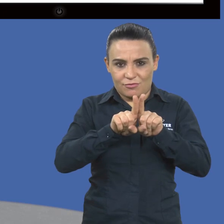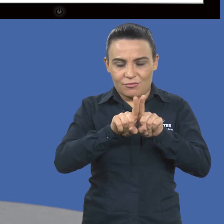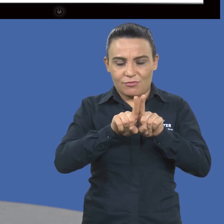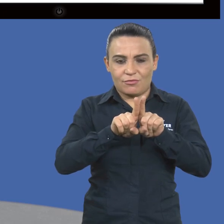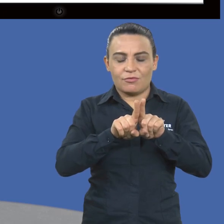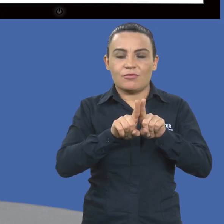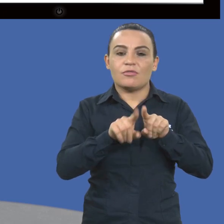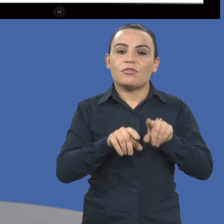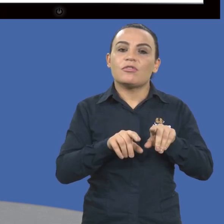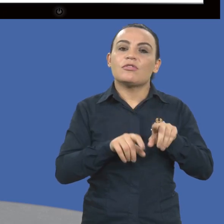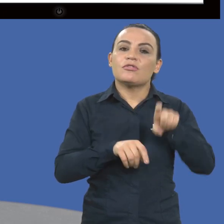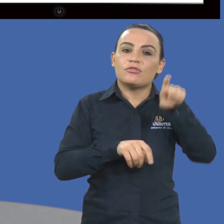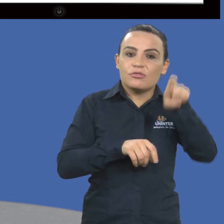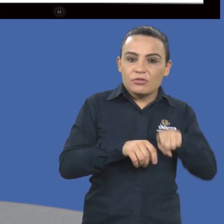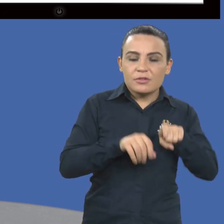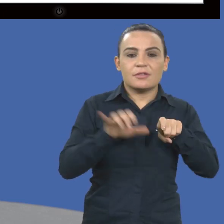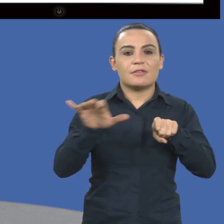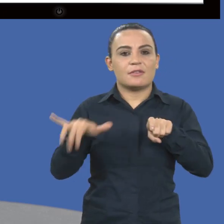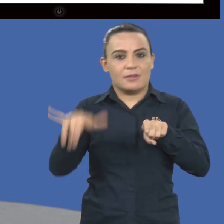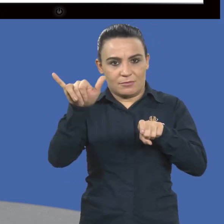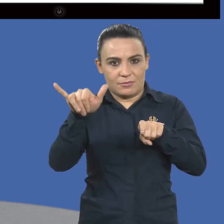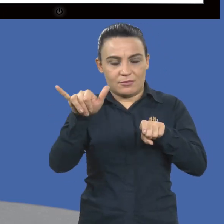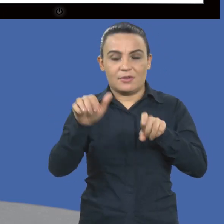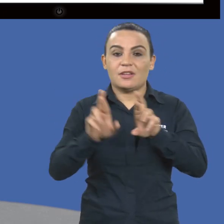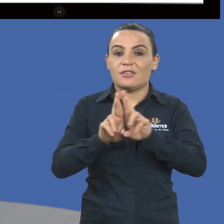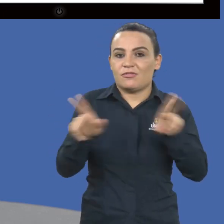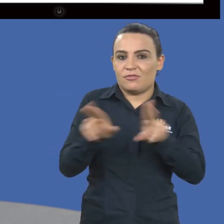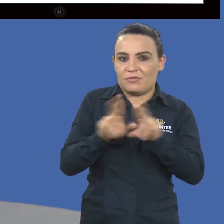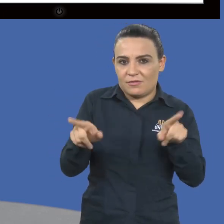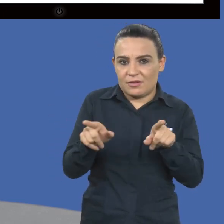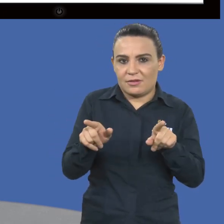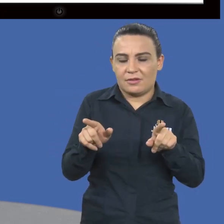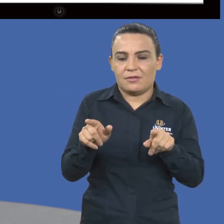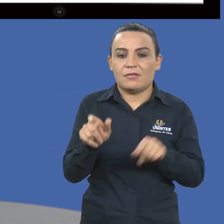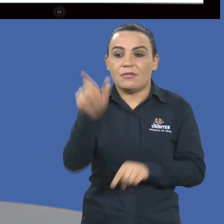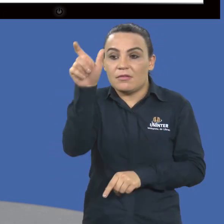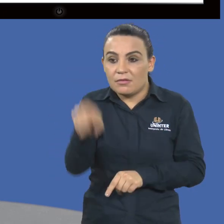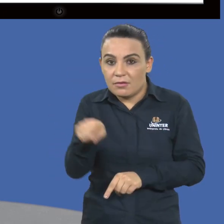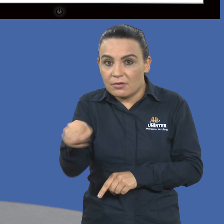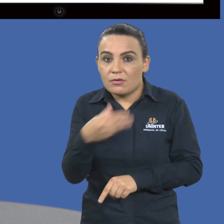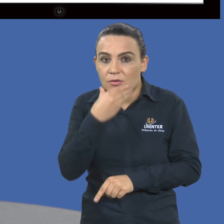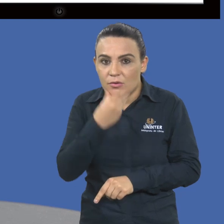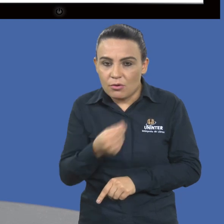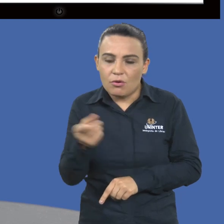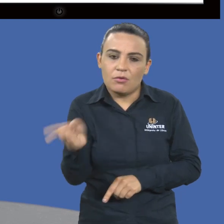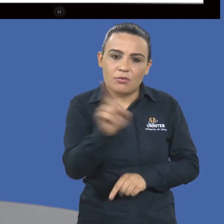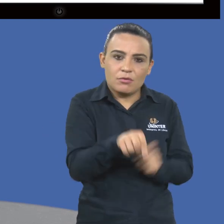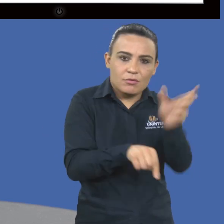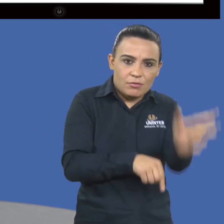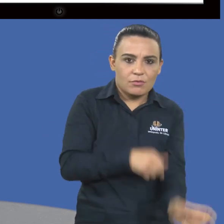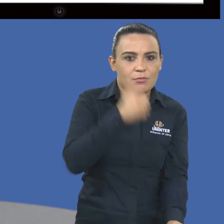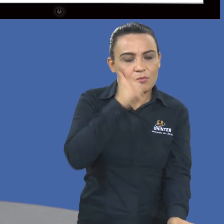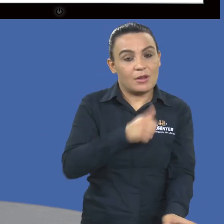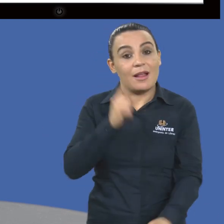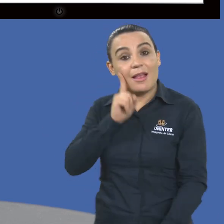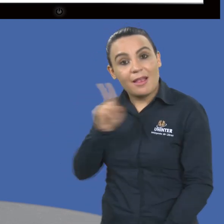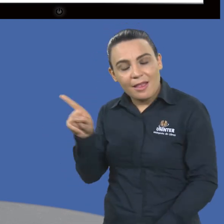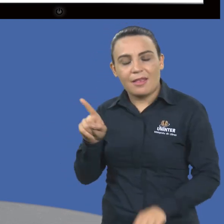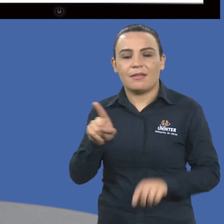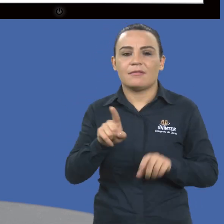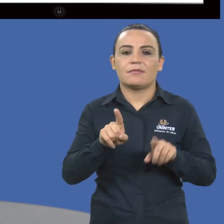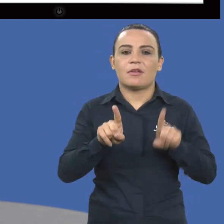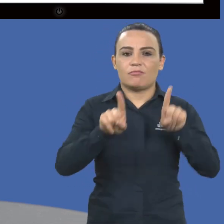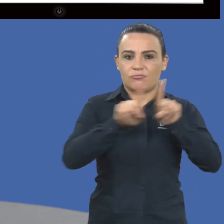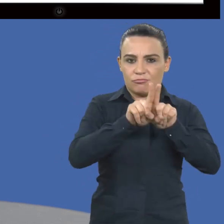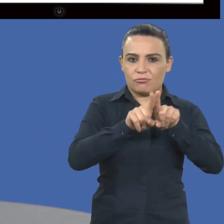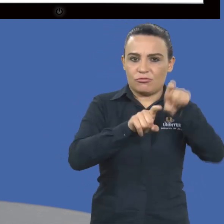cromossomo X e um cromossomo Y, que é o que diferencia um homem de uma mulher. No caso aqui